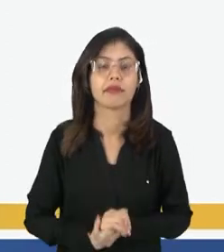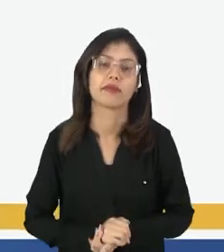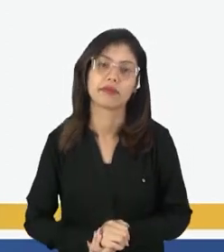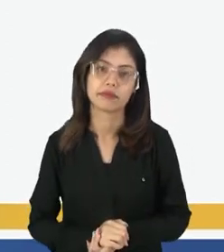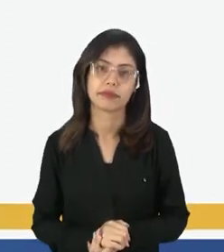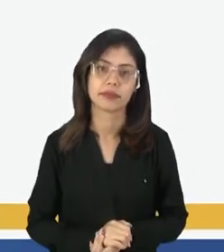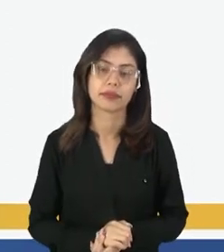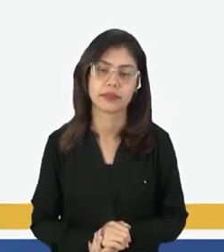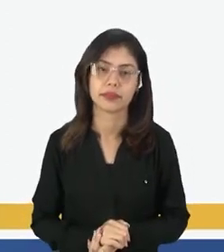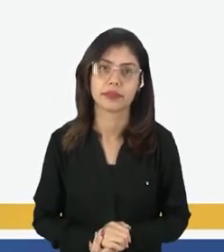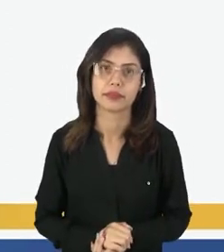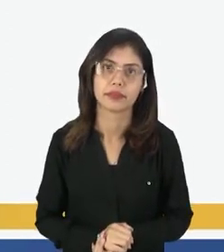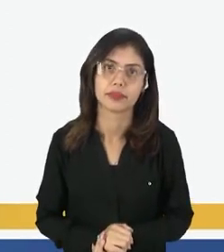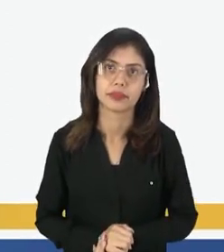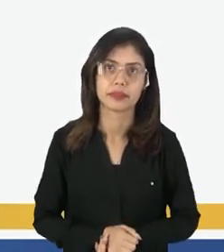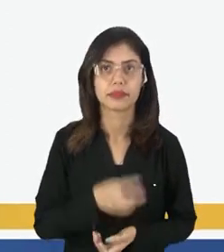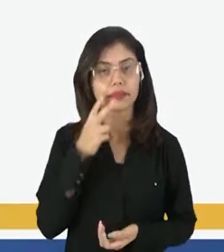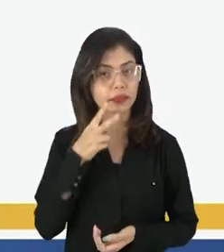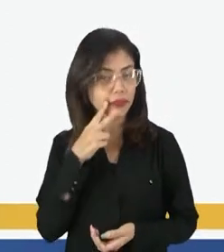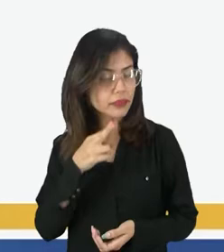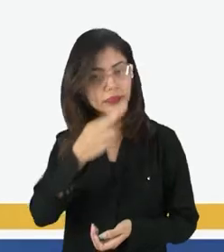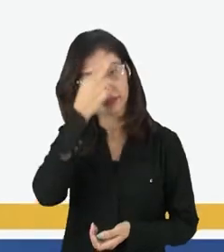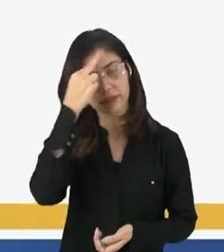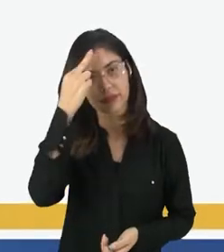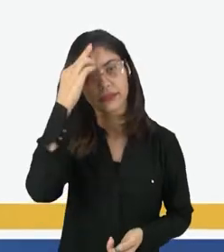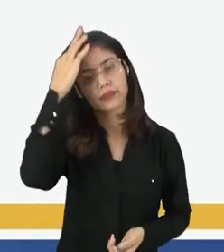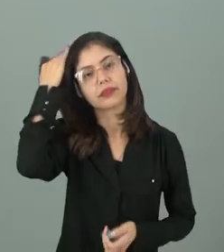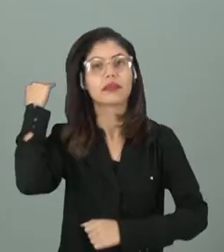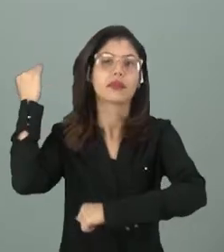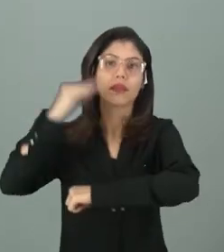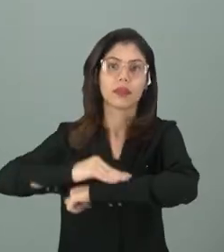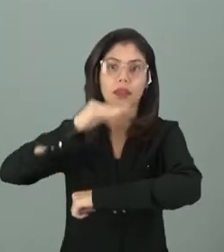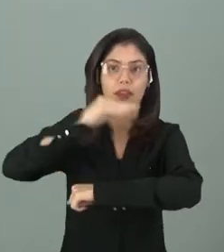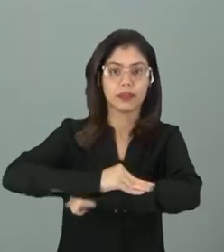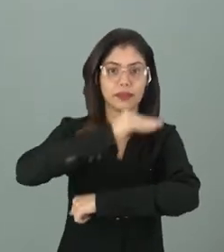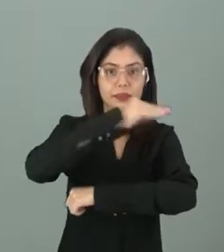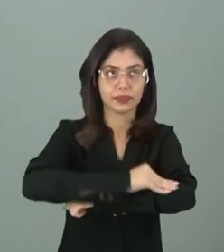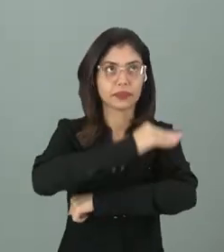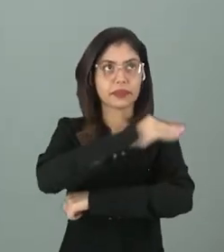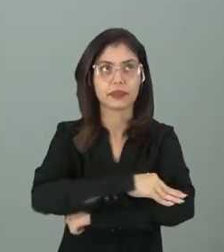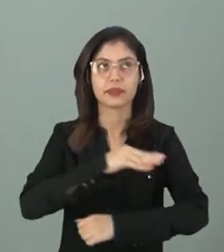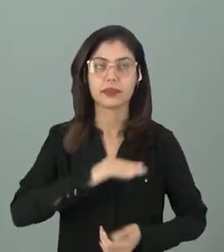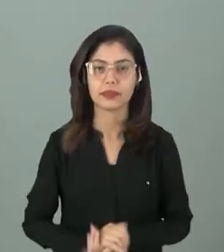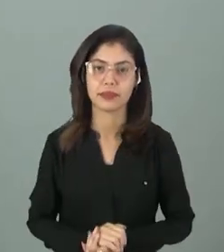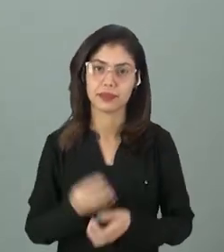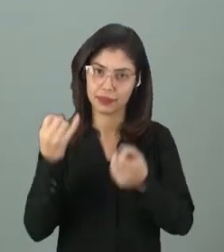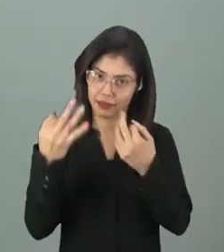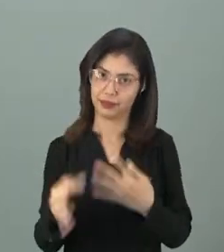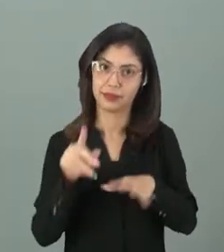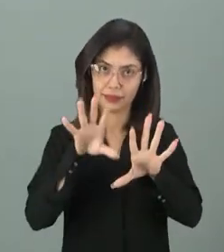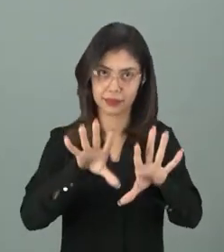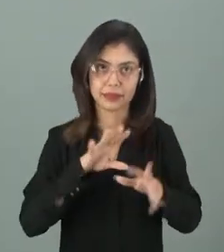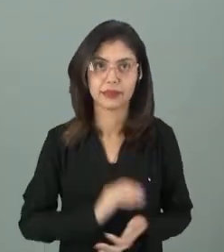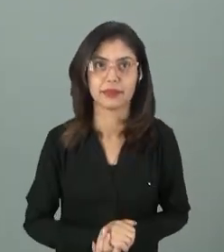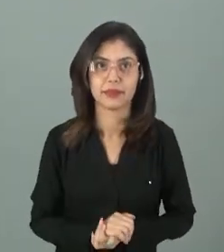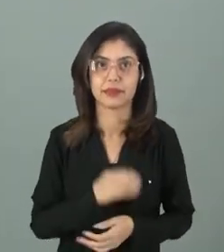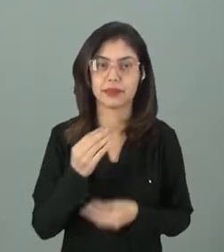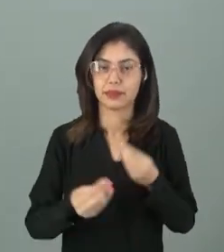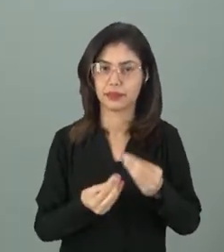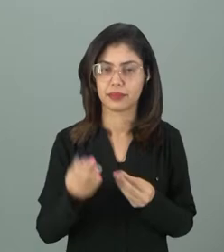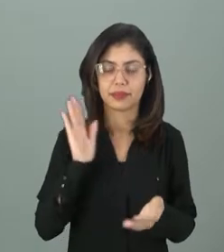em pé é então que a gente vai gastar por isso que sabe ele anda daquele jeito plano mesmo a explicação disso